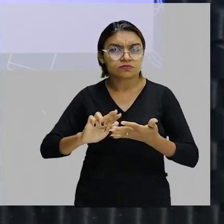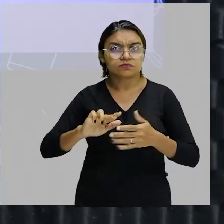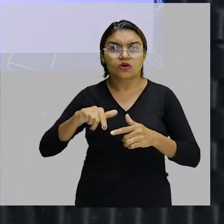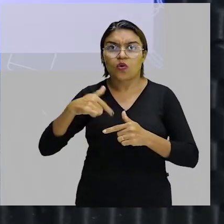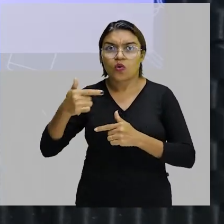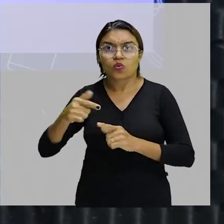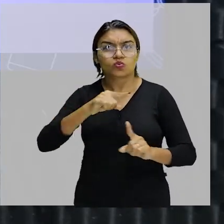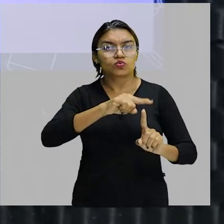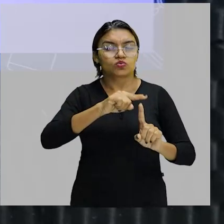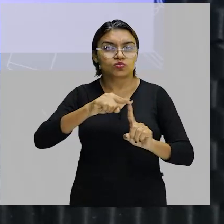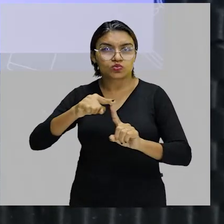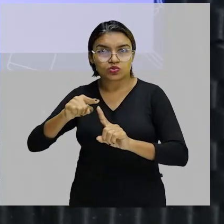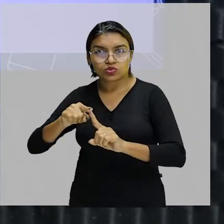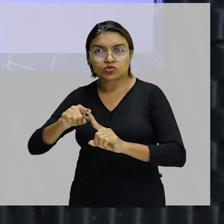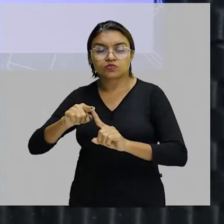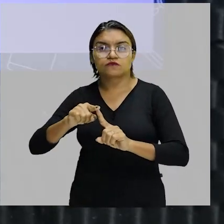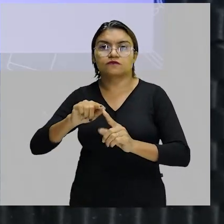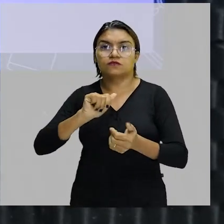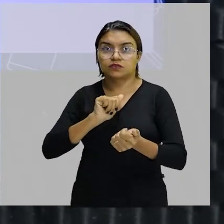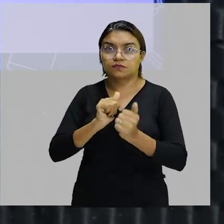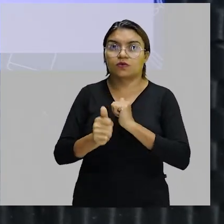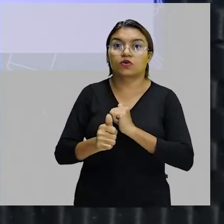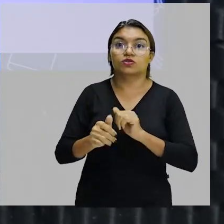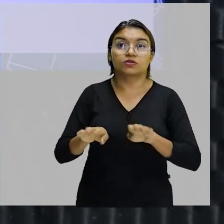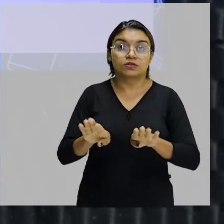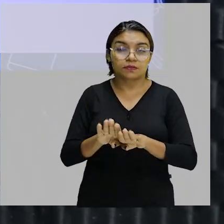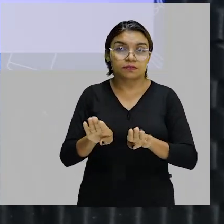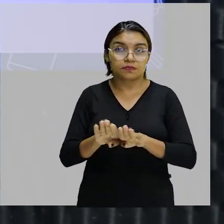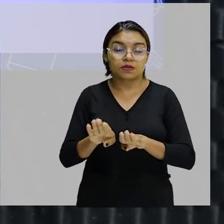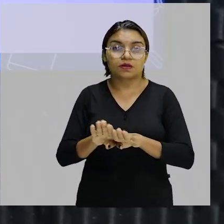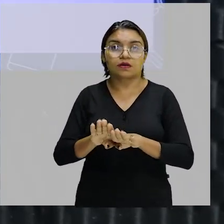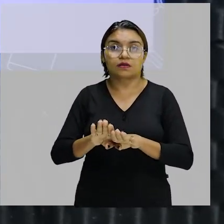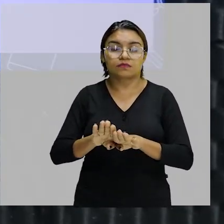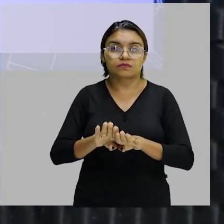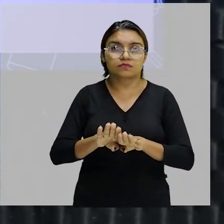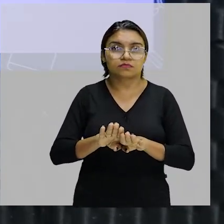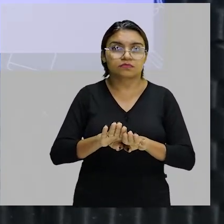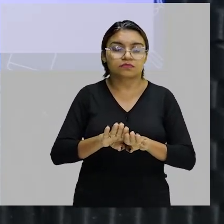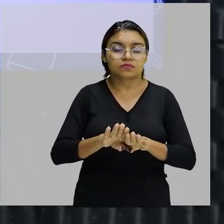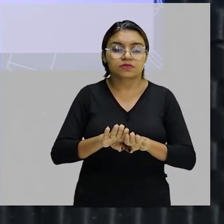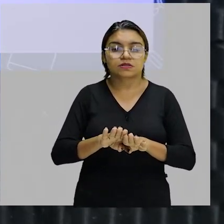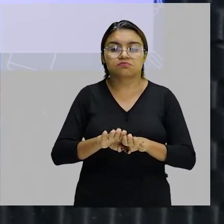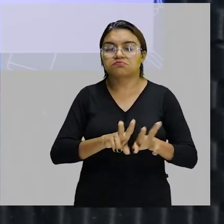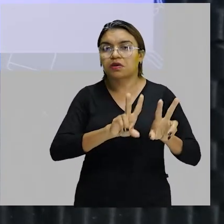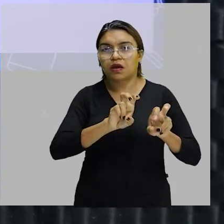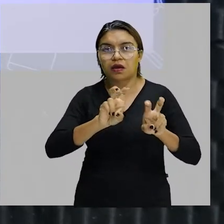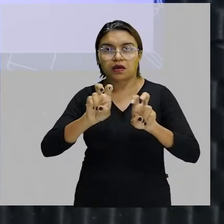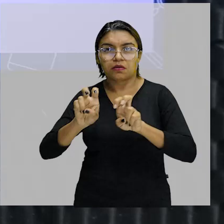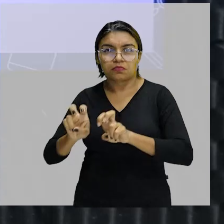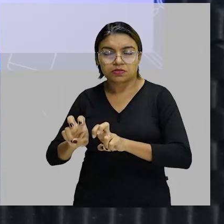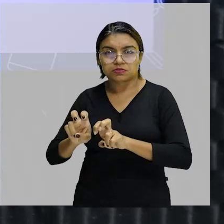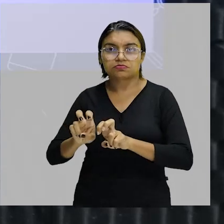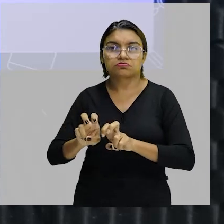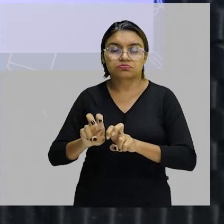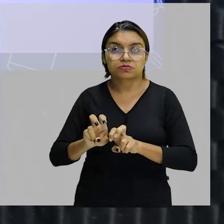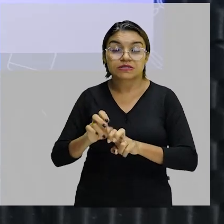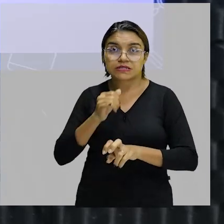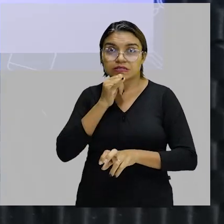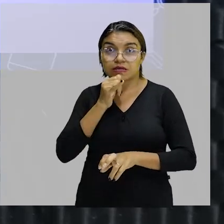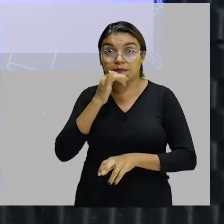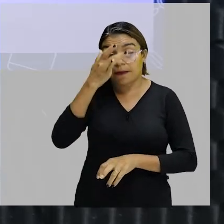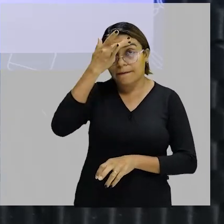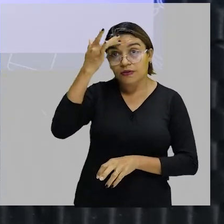qualquer modalidade esportiva ou qualquer uma daquelas unidades temáticas que, se o indivíduo